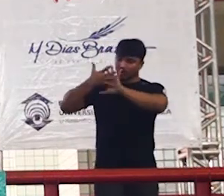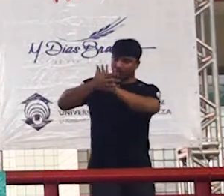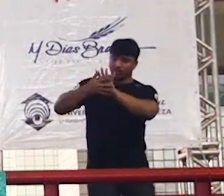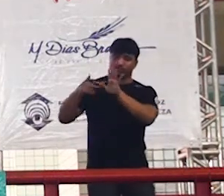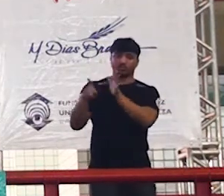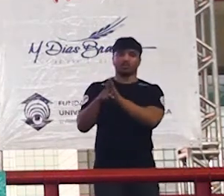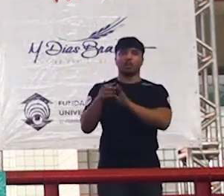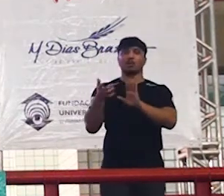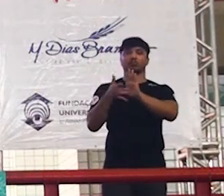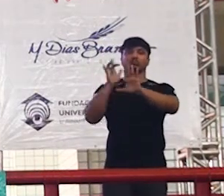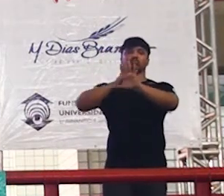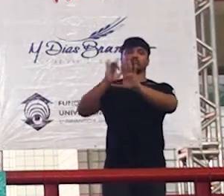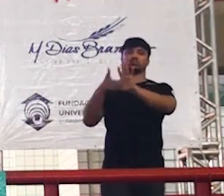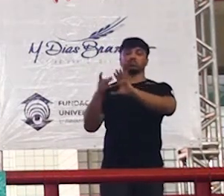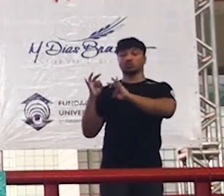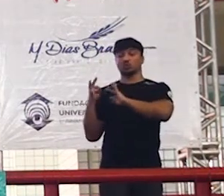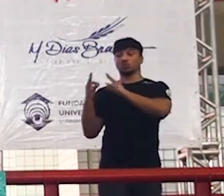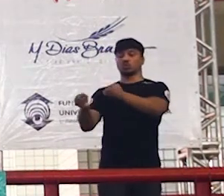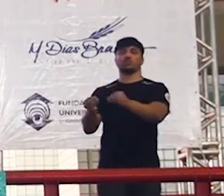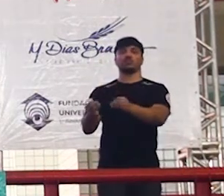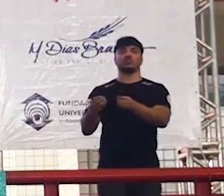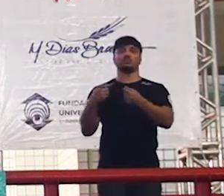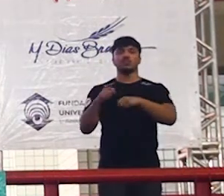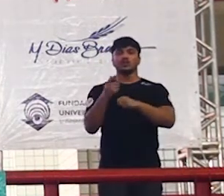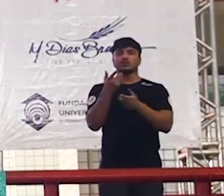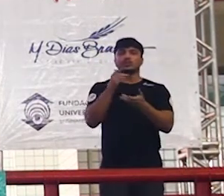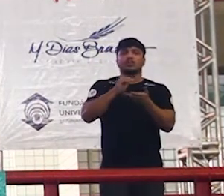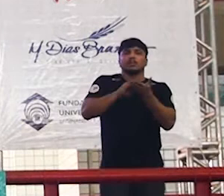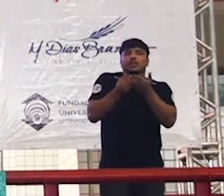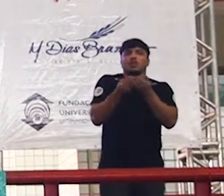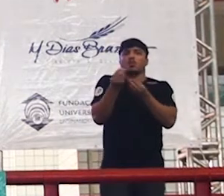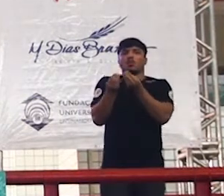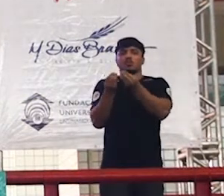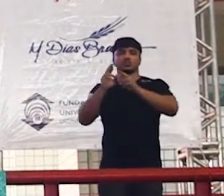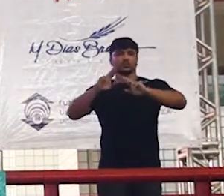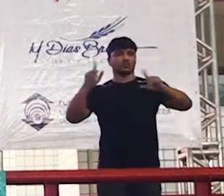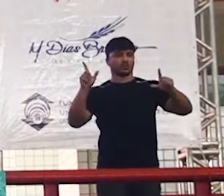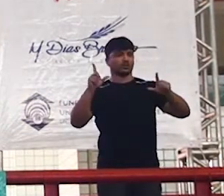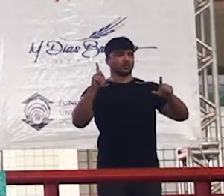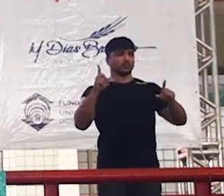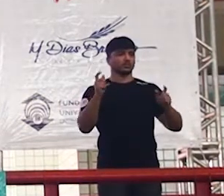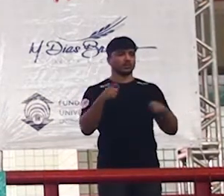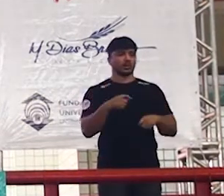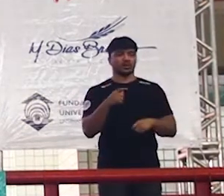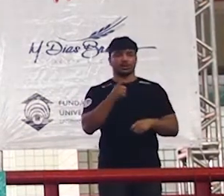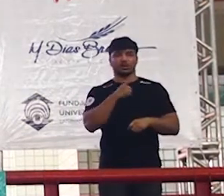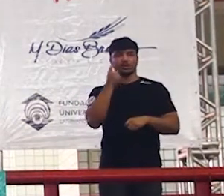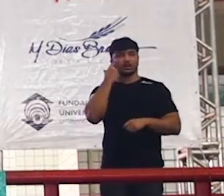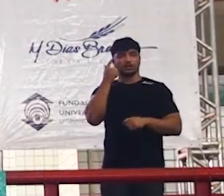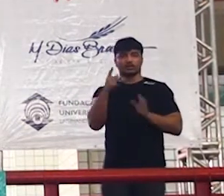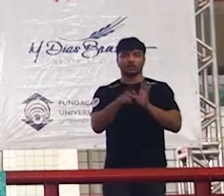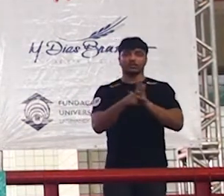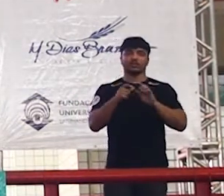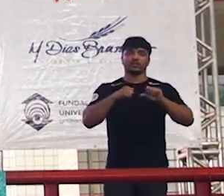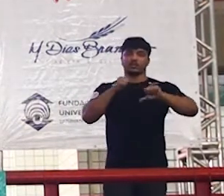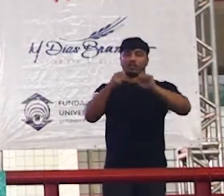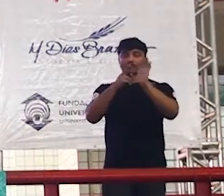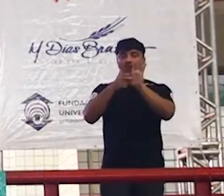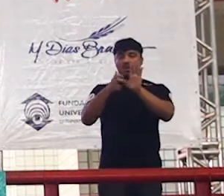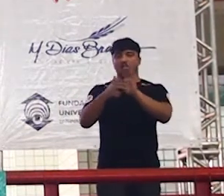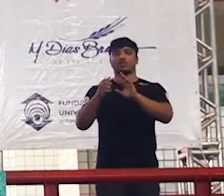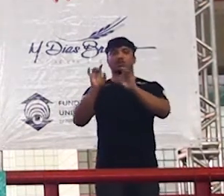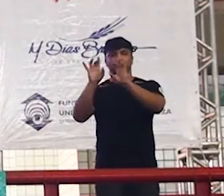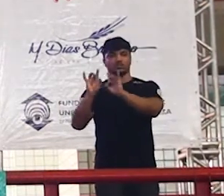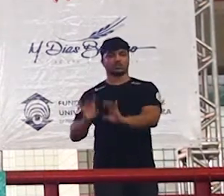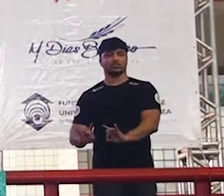todo metafórico, então ele exige uma interpretação diferenciada. Além disso, ele tem um vocabulário especial.